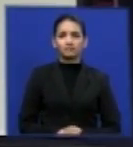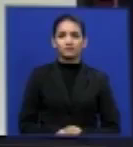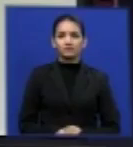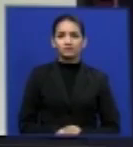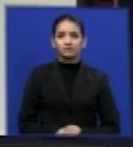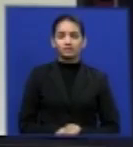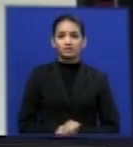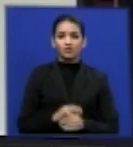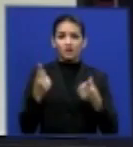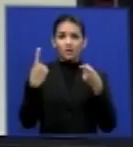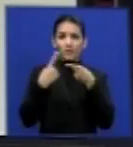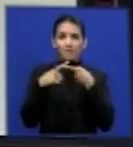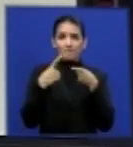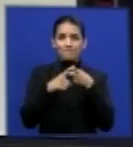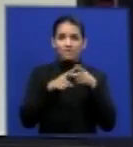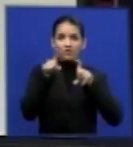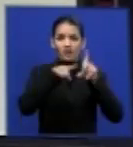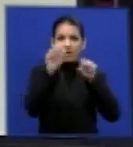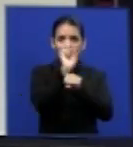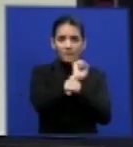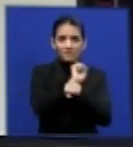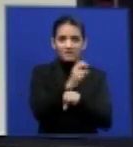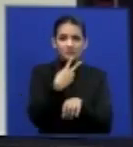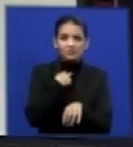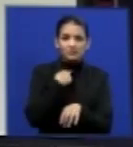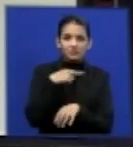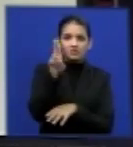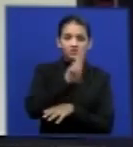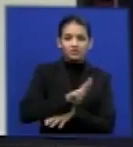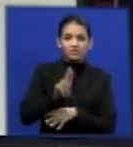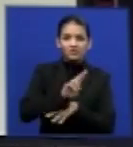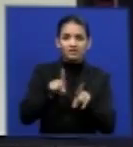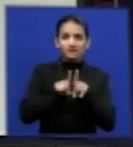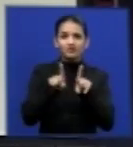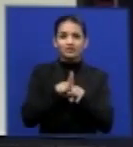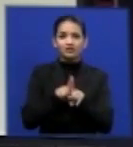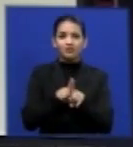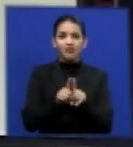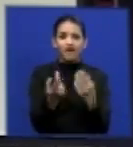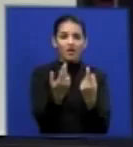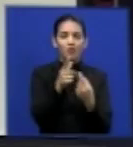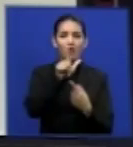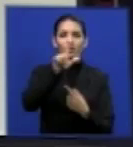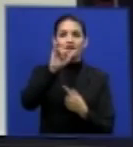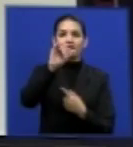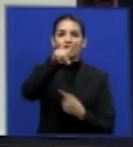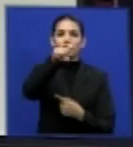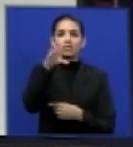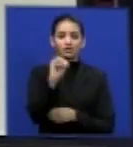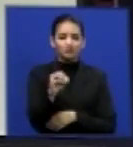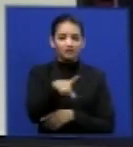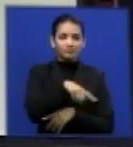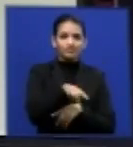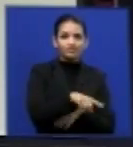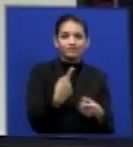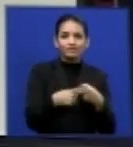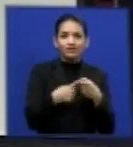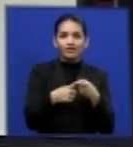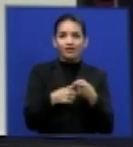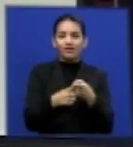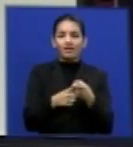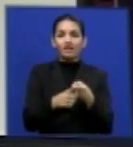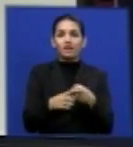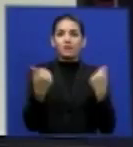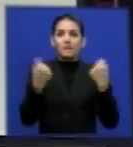Basicamente, porque o pneu inservível representa um lixo. O pneu inservível ele tem